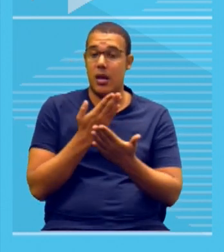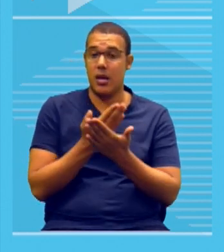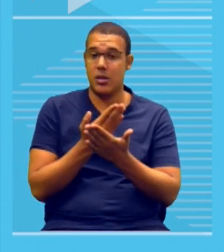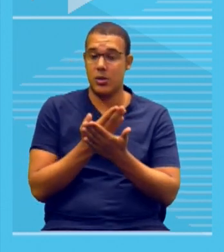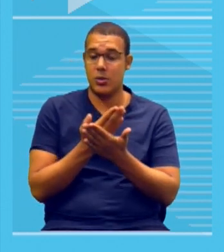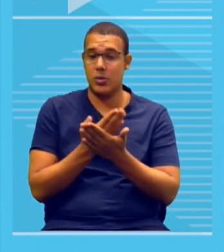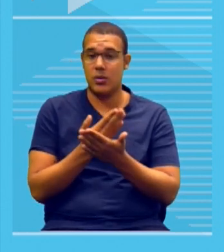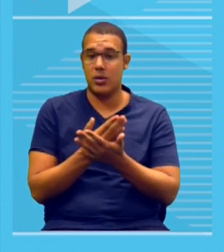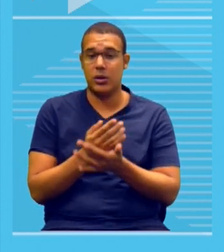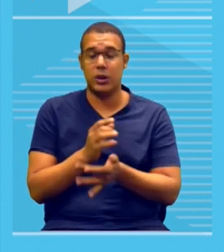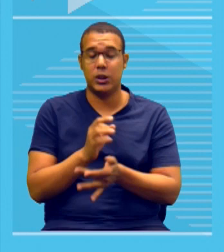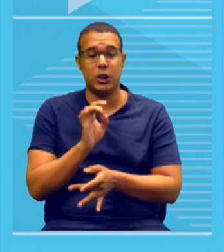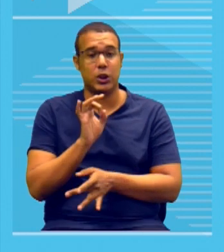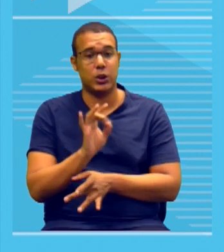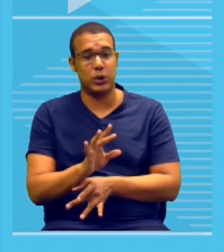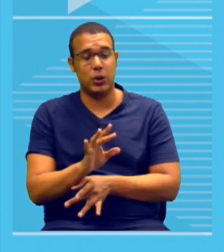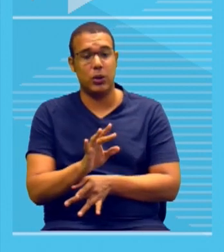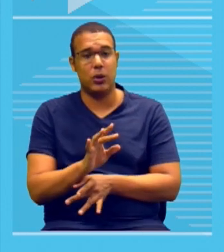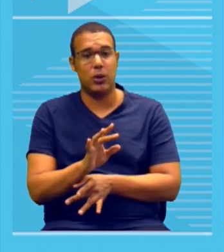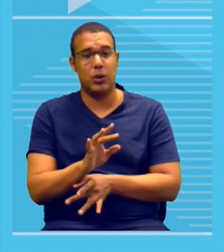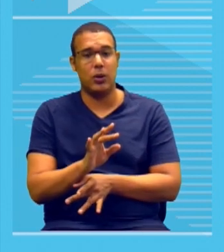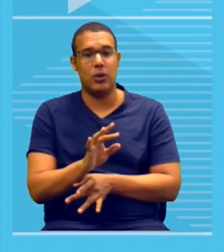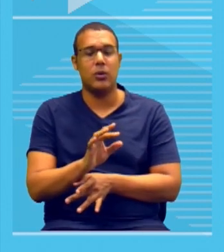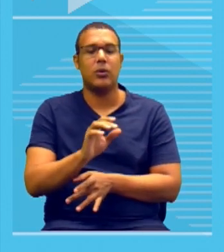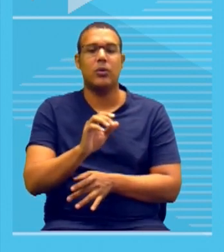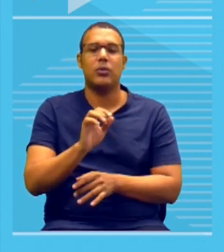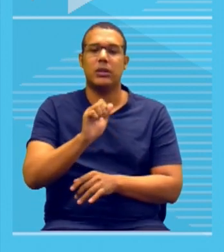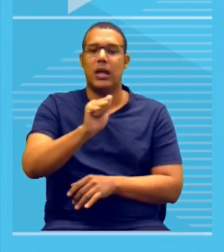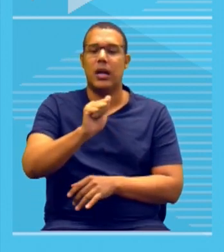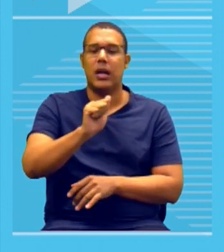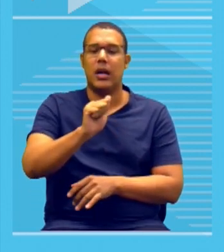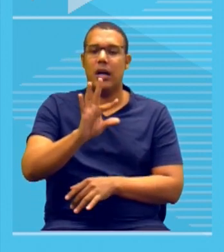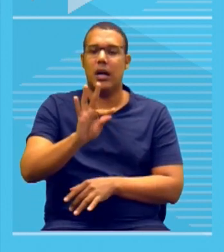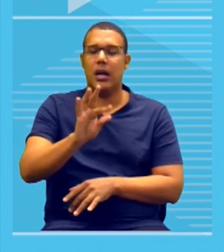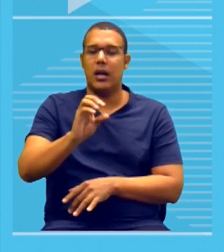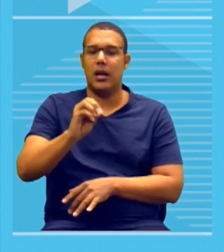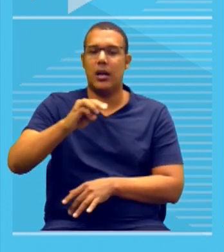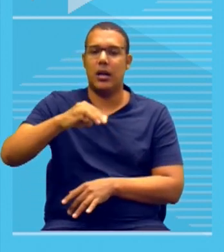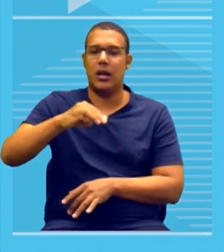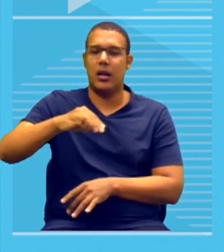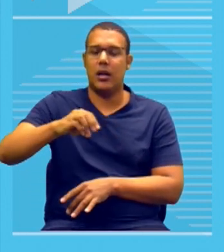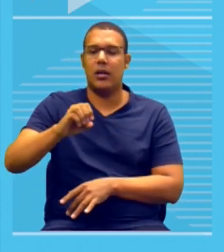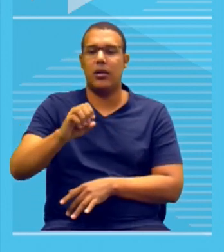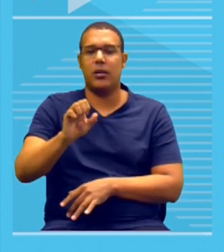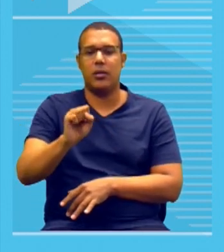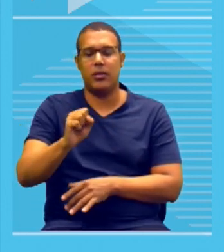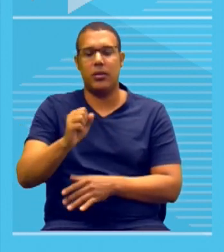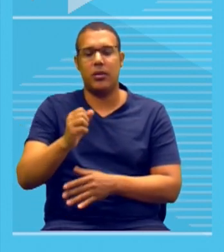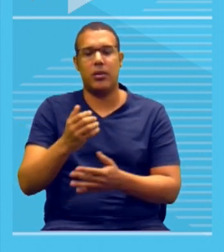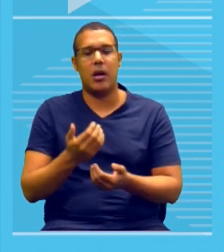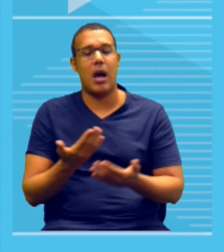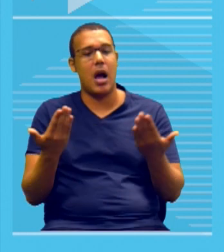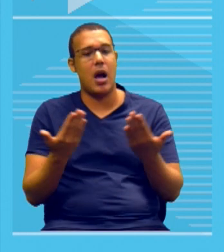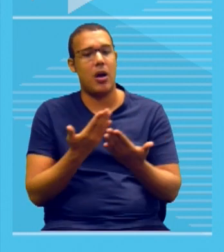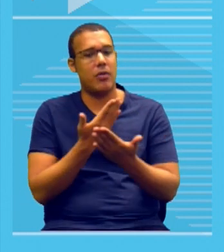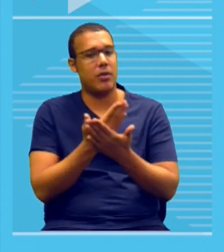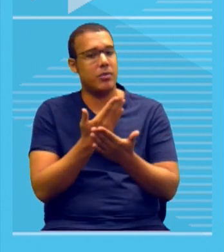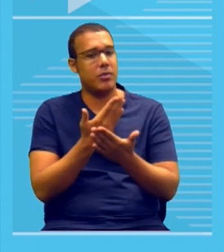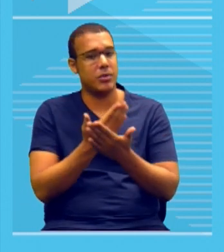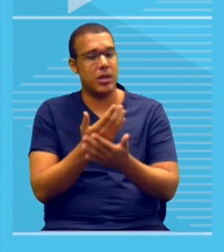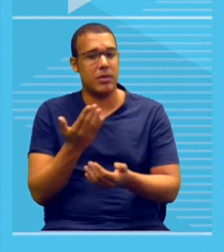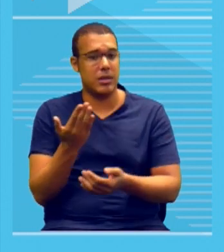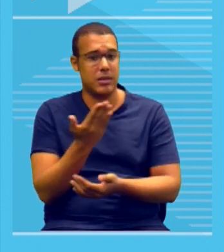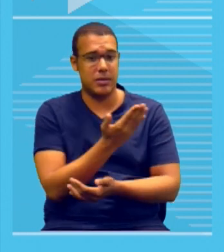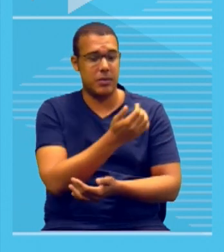apenas dos pronomes oblíquos átonos da turma nós vamos bater um papo com esse